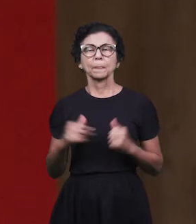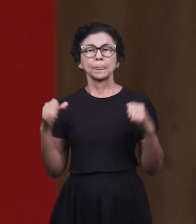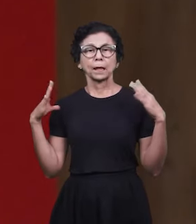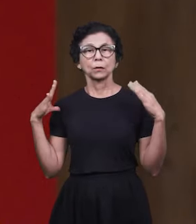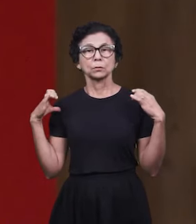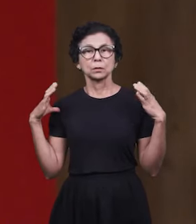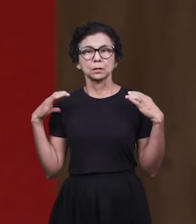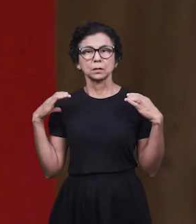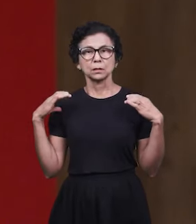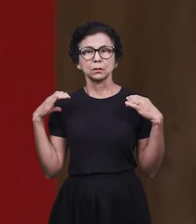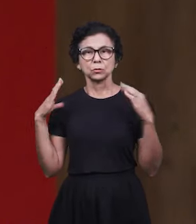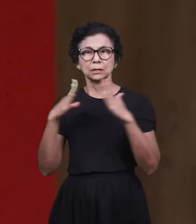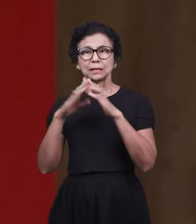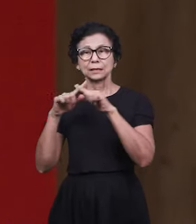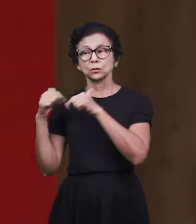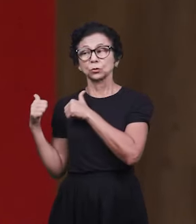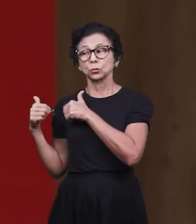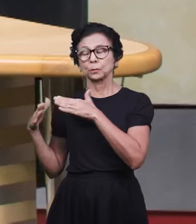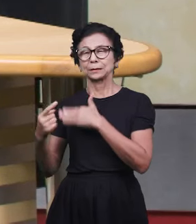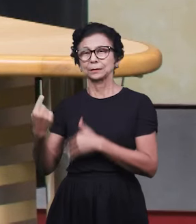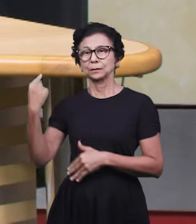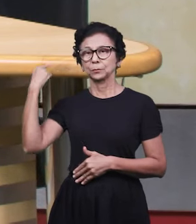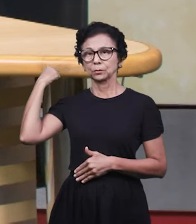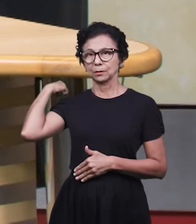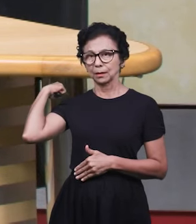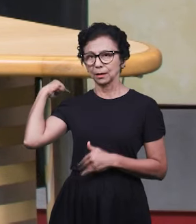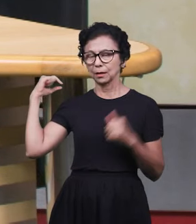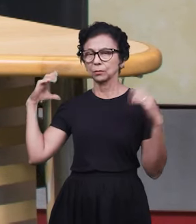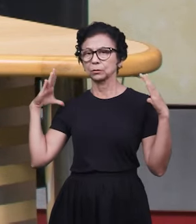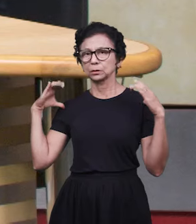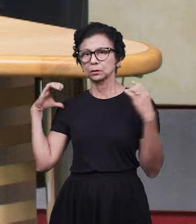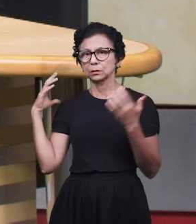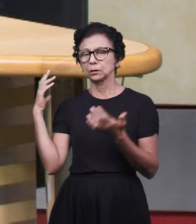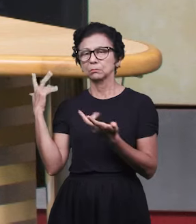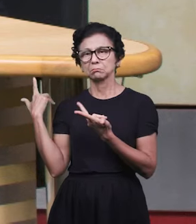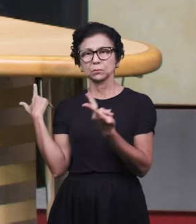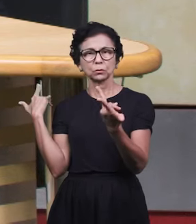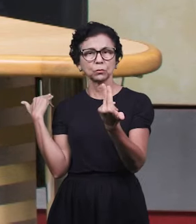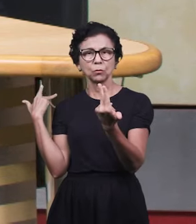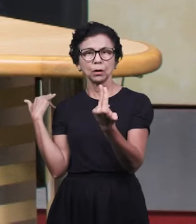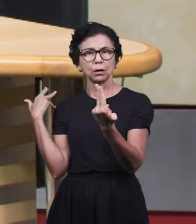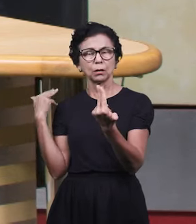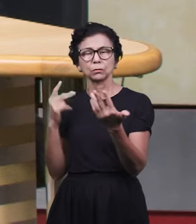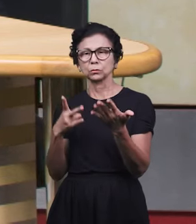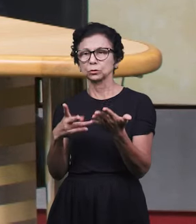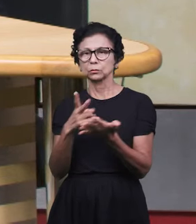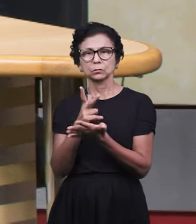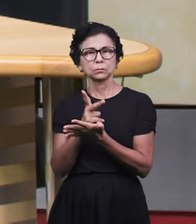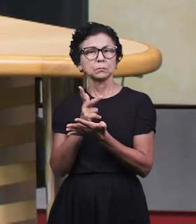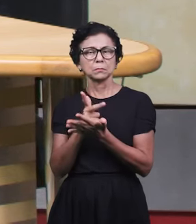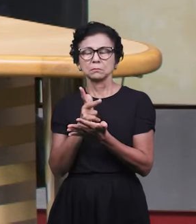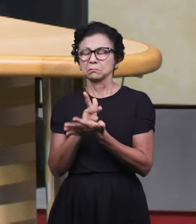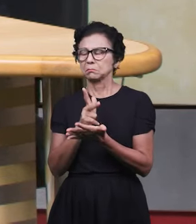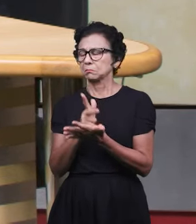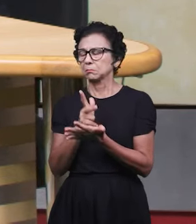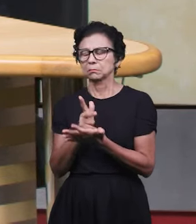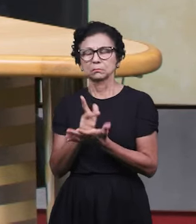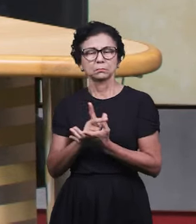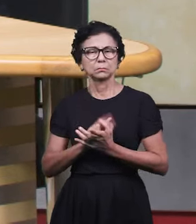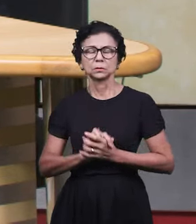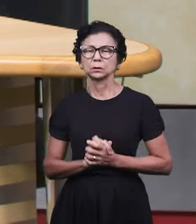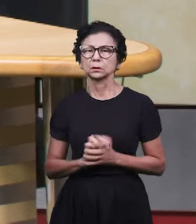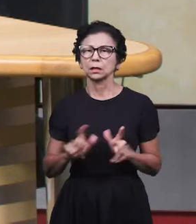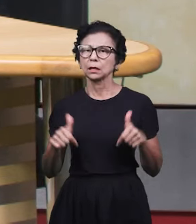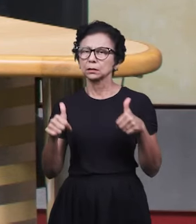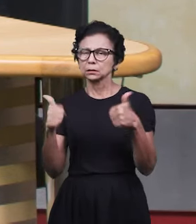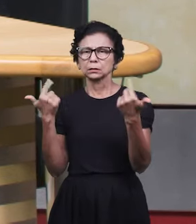primitiva são os mesmos anjos que estão ministrando hoje, né? A operação é a mesma e a